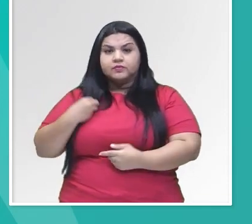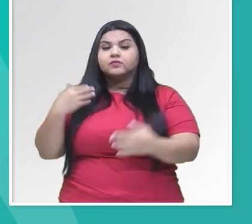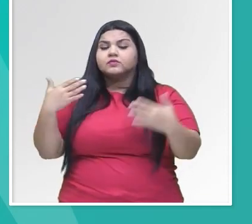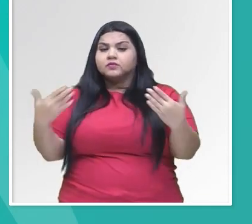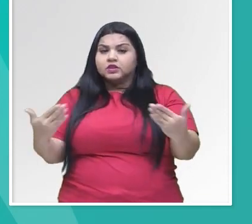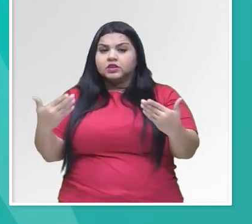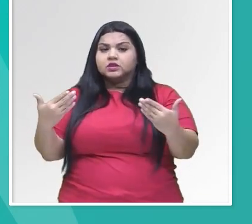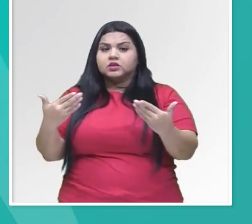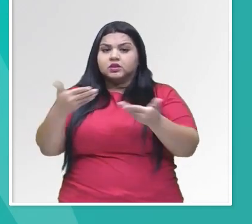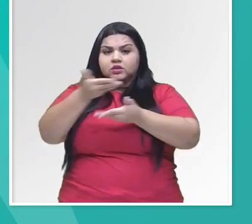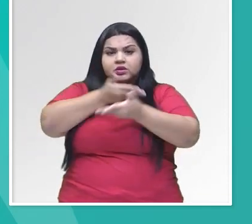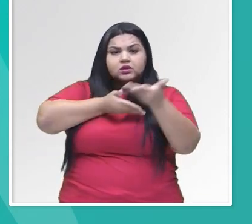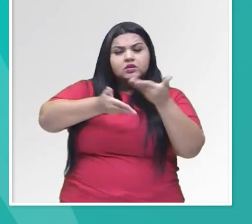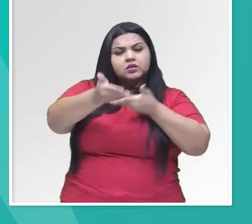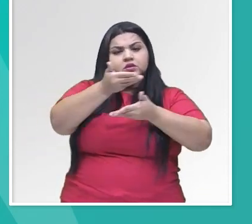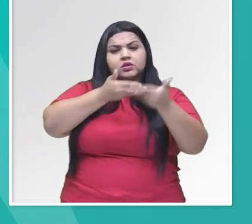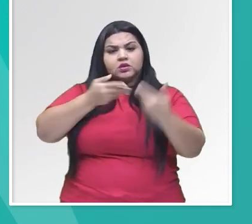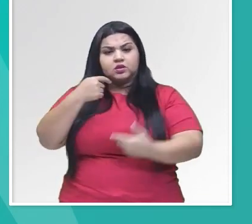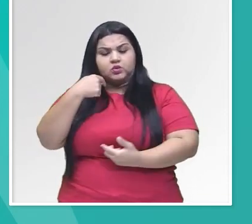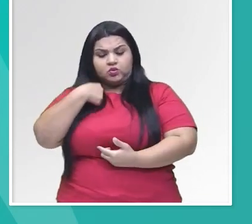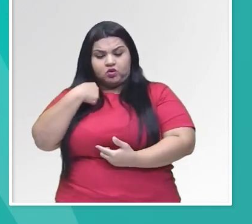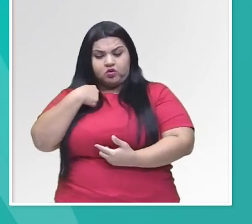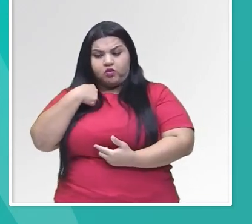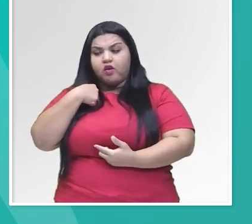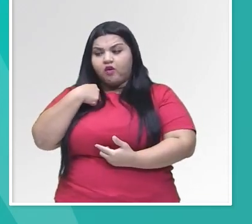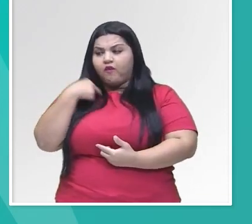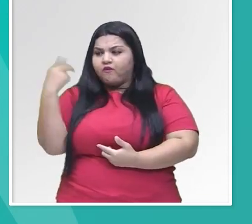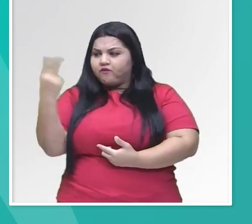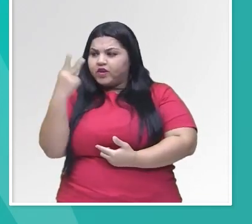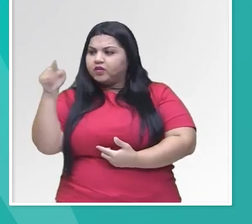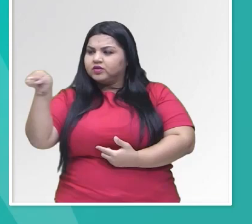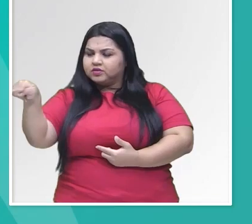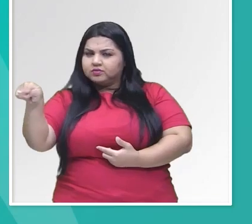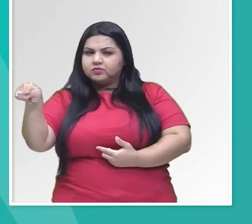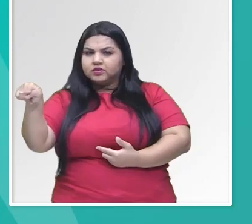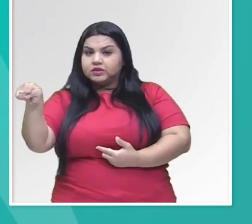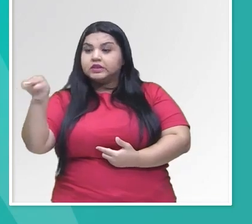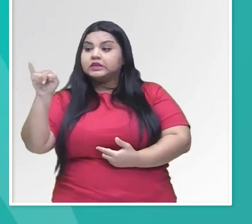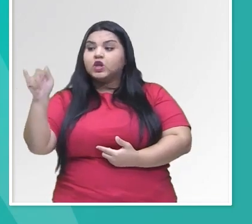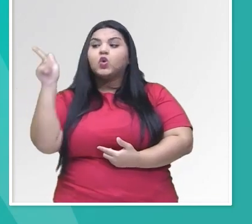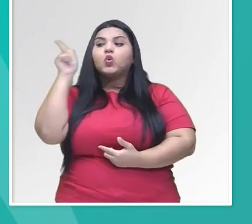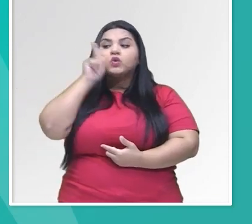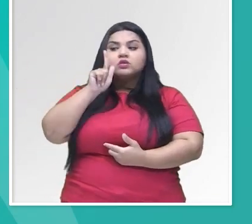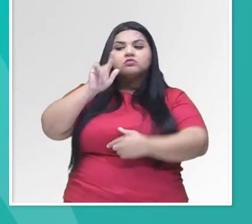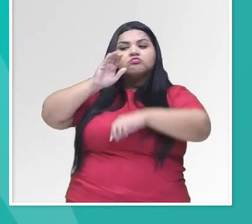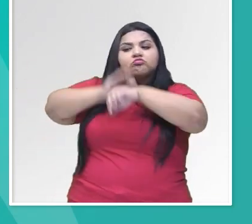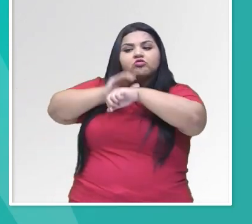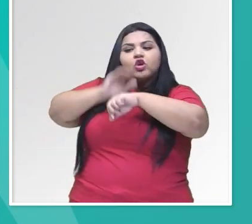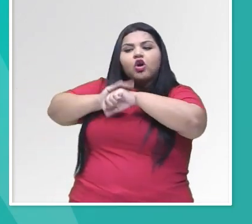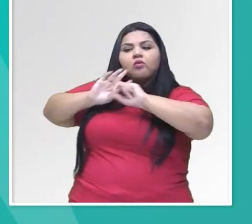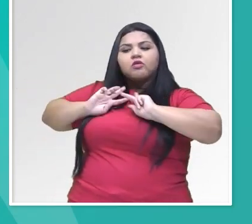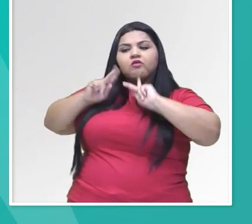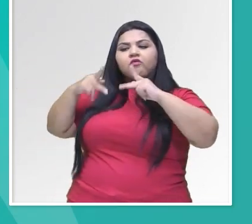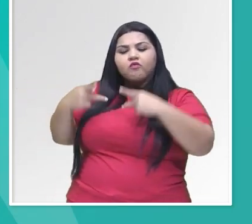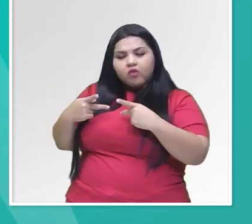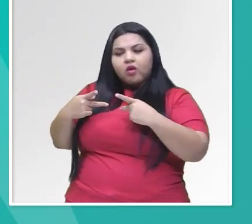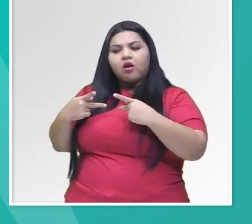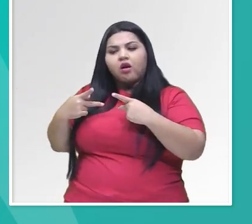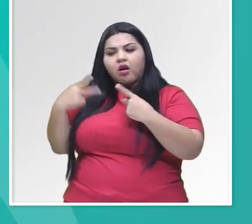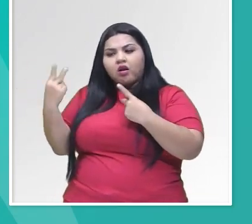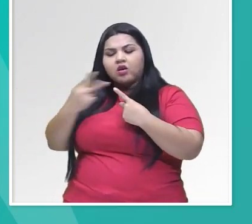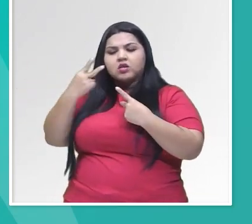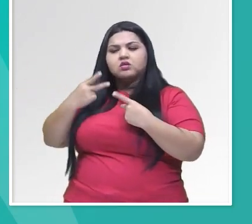Na convivência, eu valorizo o outro se eu conseguir me valorizar, me aceitar como eu